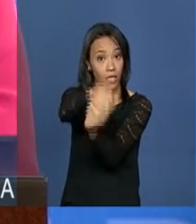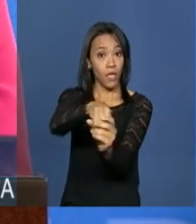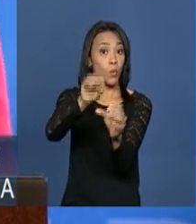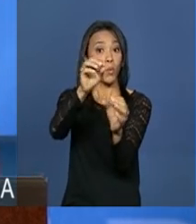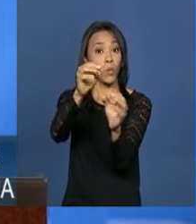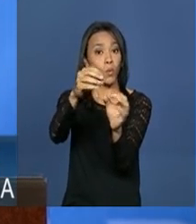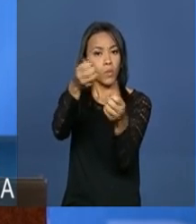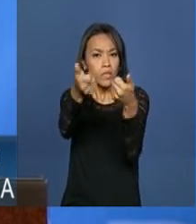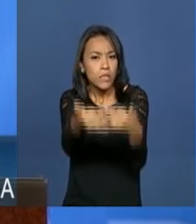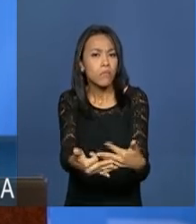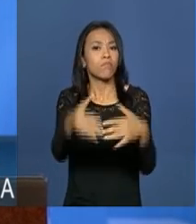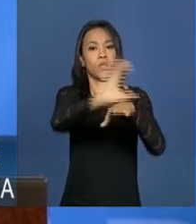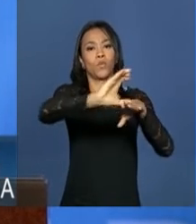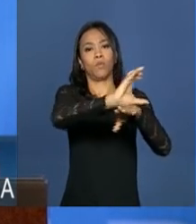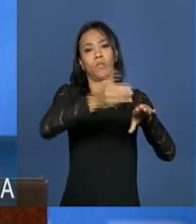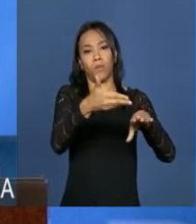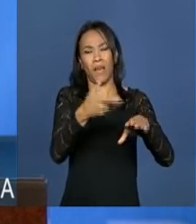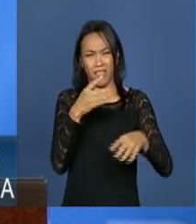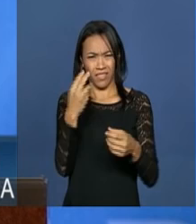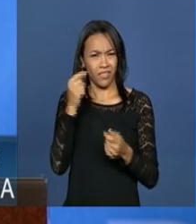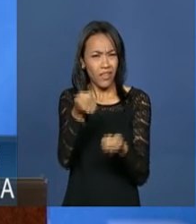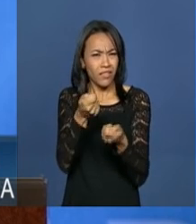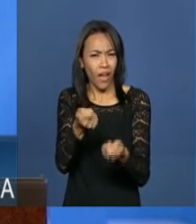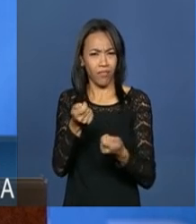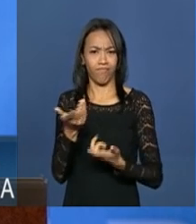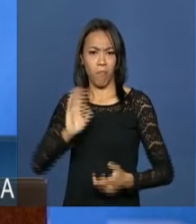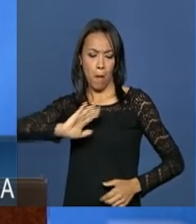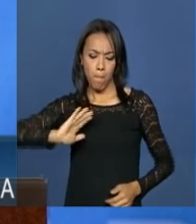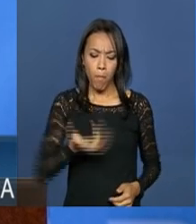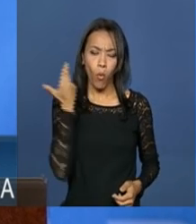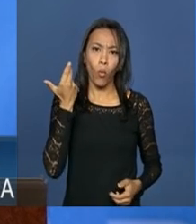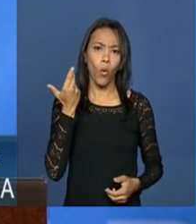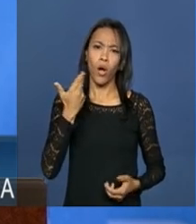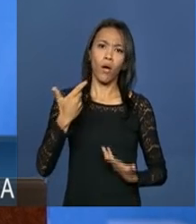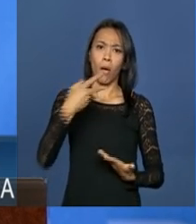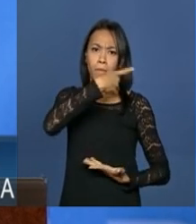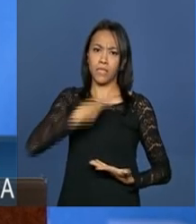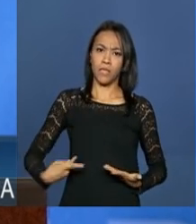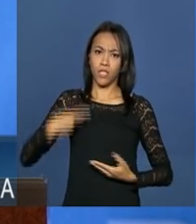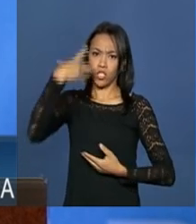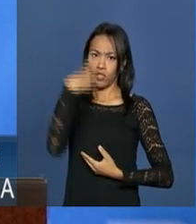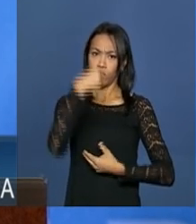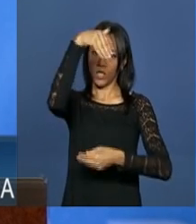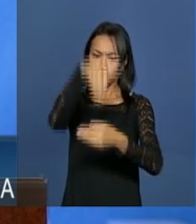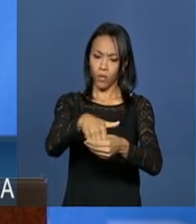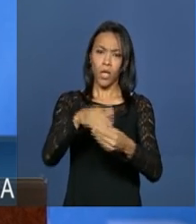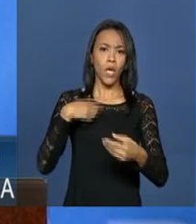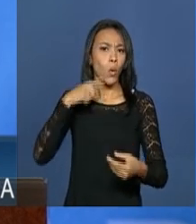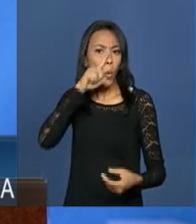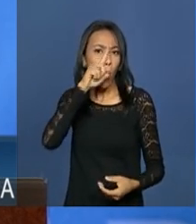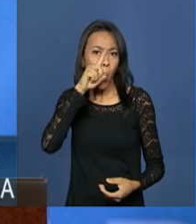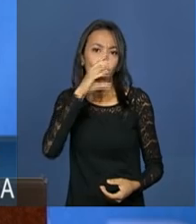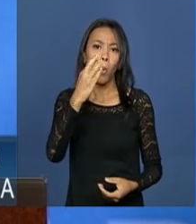Tentar derrubar uma presidente eleita sem que tenha cometido crime de